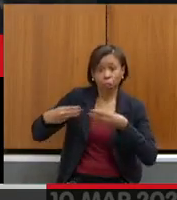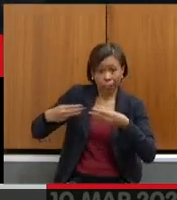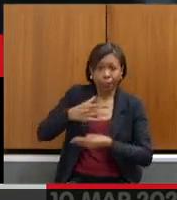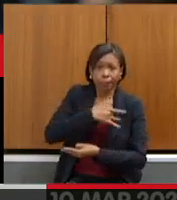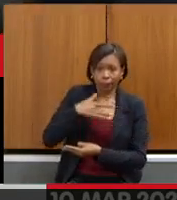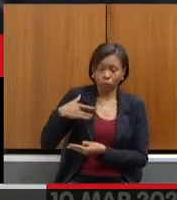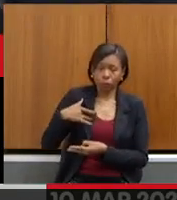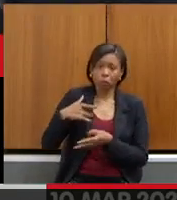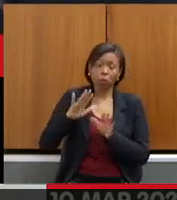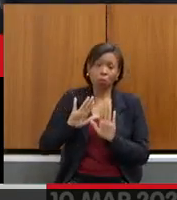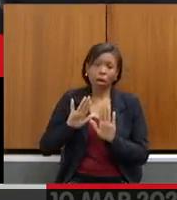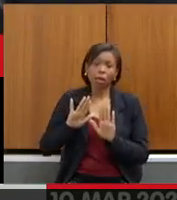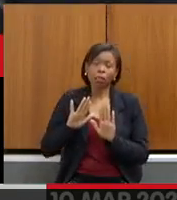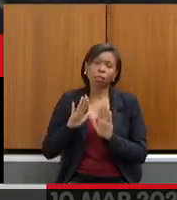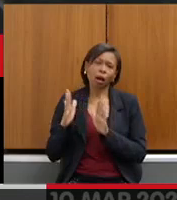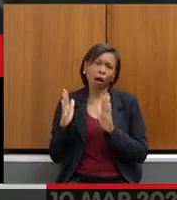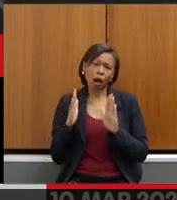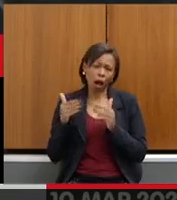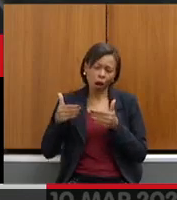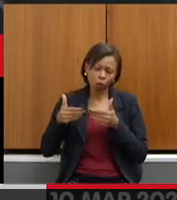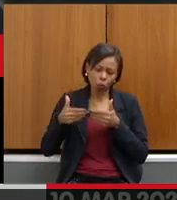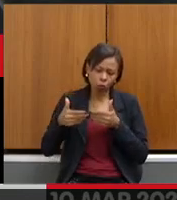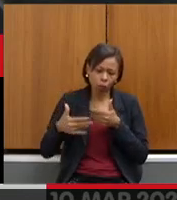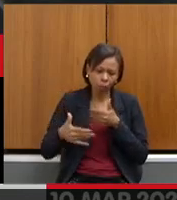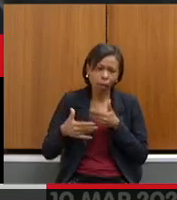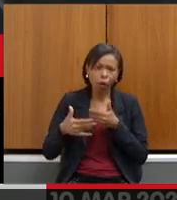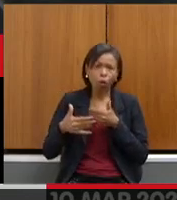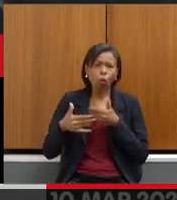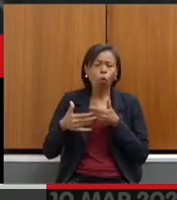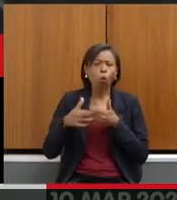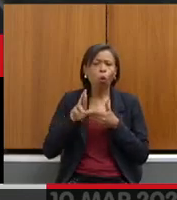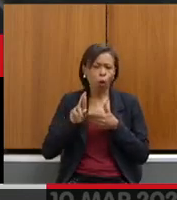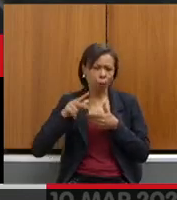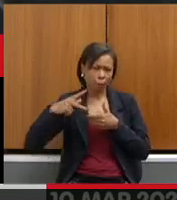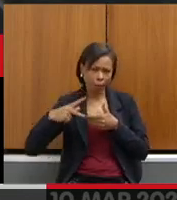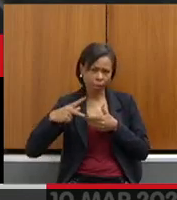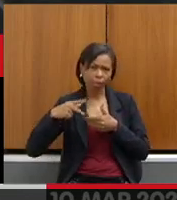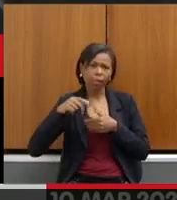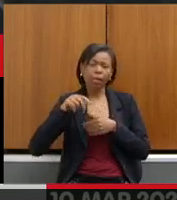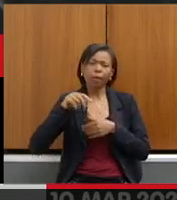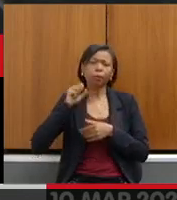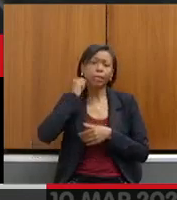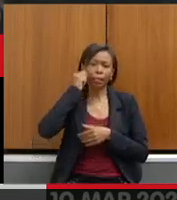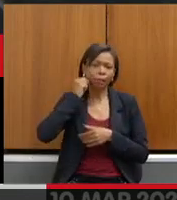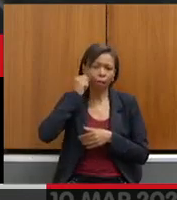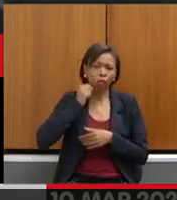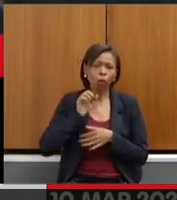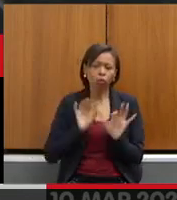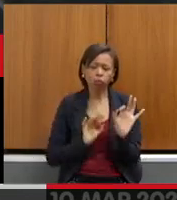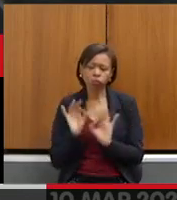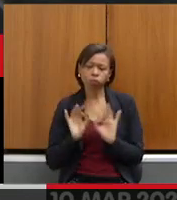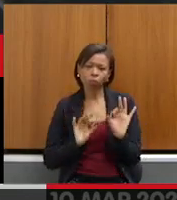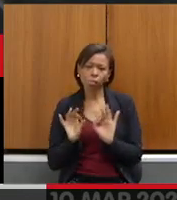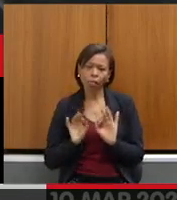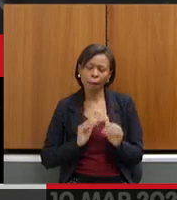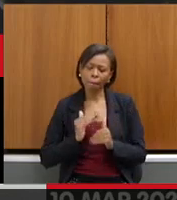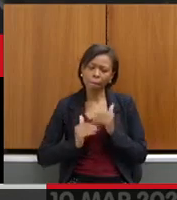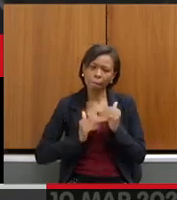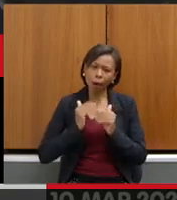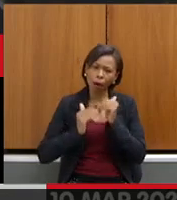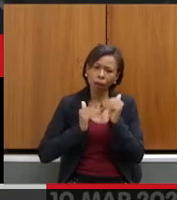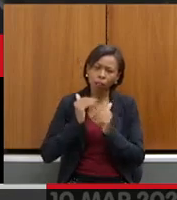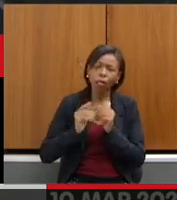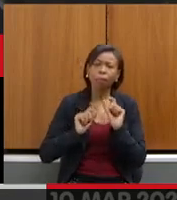o Senador Rodrigo Pacheco presidente do senado Mineiro tem liderado um processo para que estados e municípios possam fazer